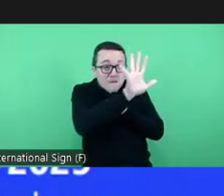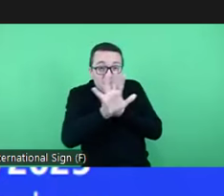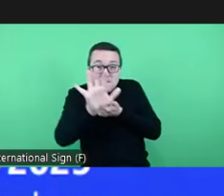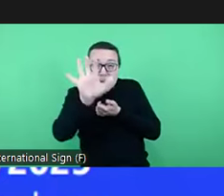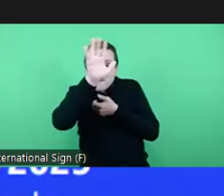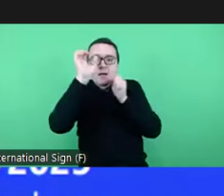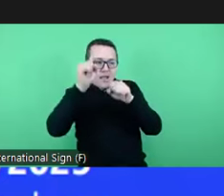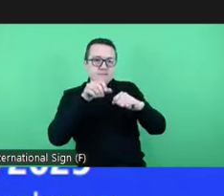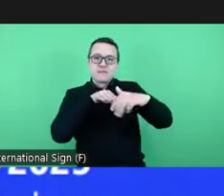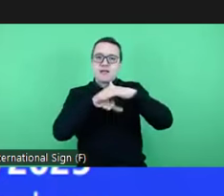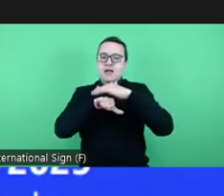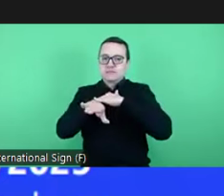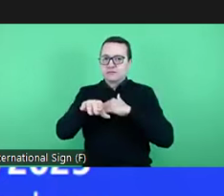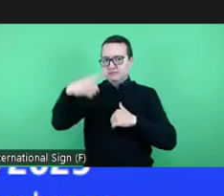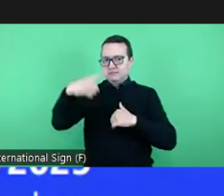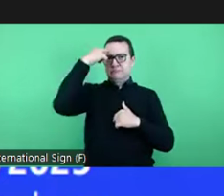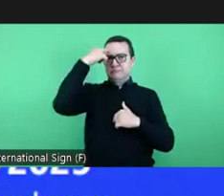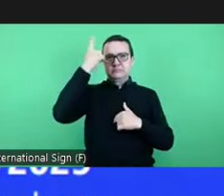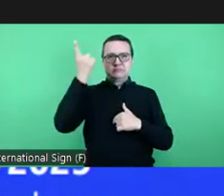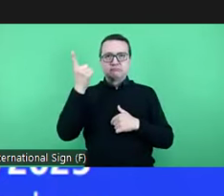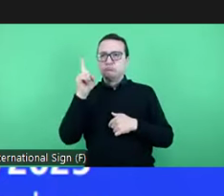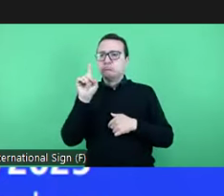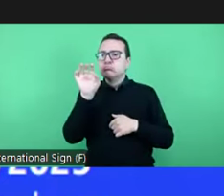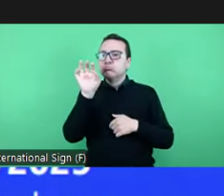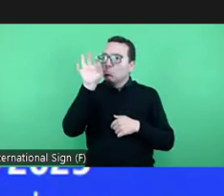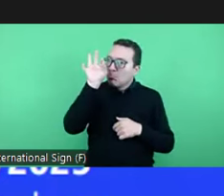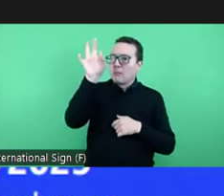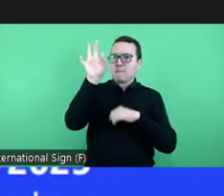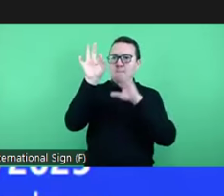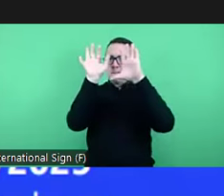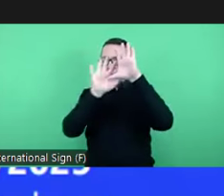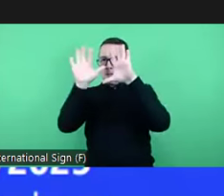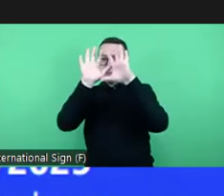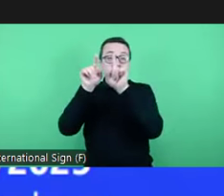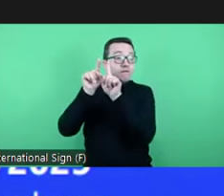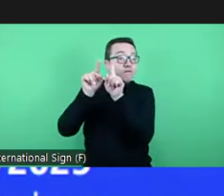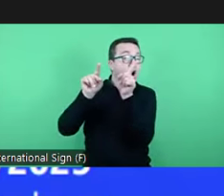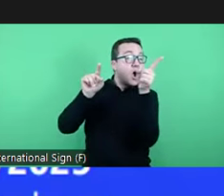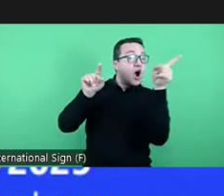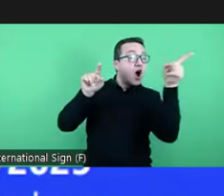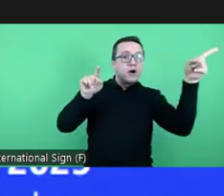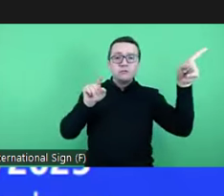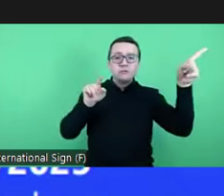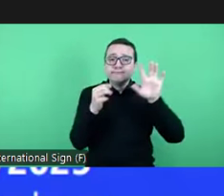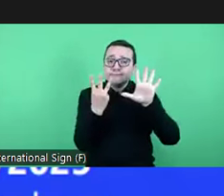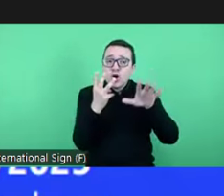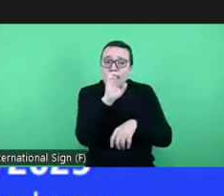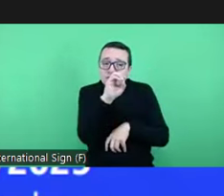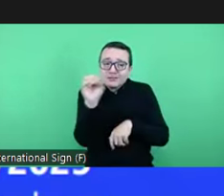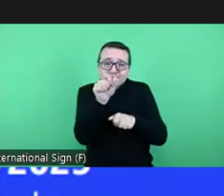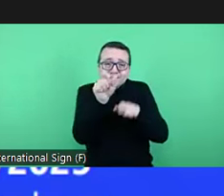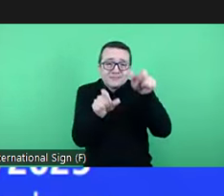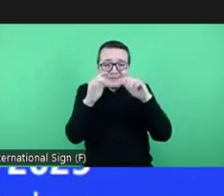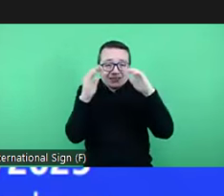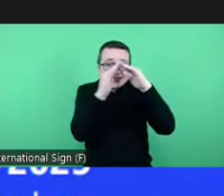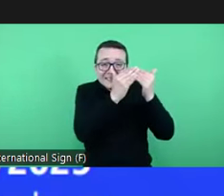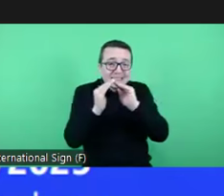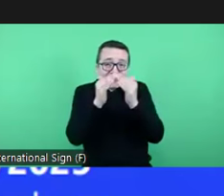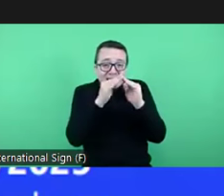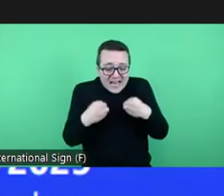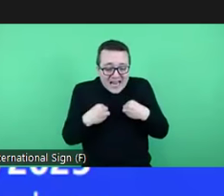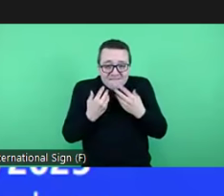make de sure that 800 every habitantes, municipality has essa access to realidade fica um specialized pouquinho mais healthcare, complicada. Então, a telemedicina está